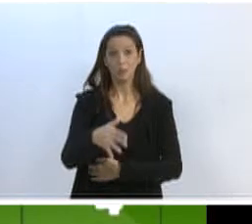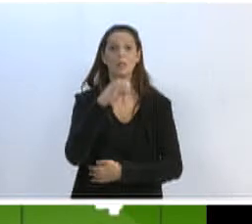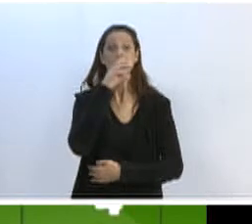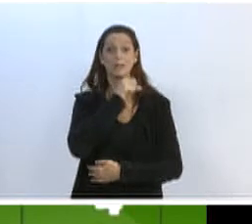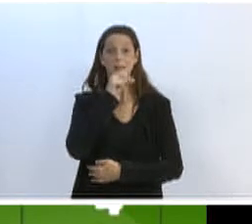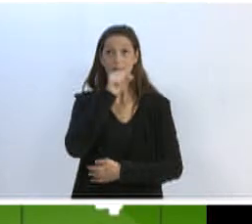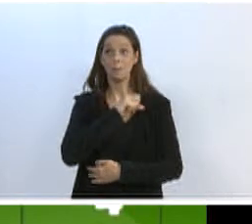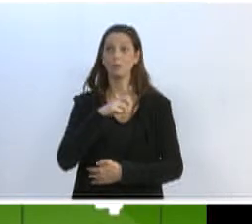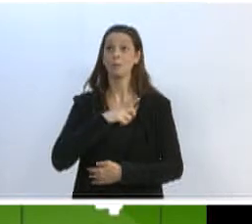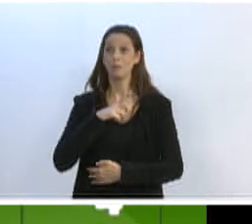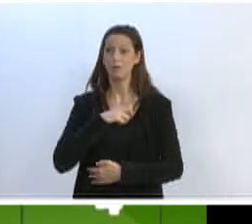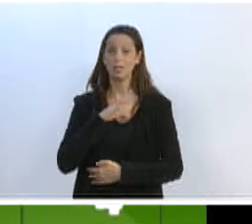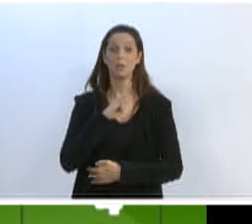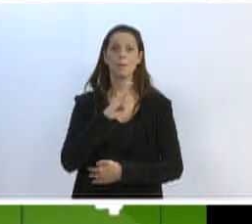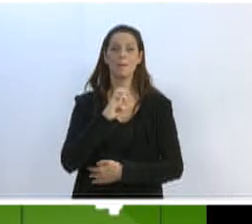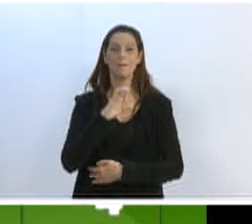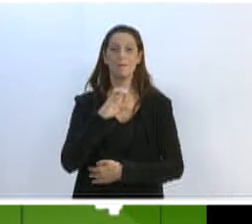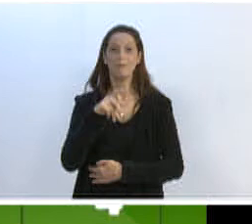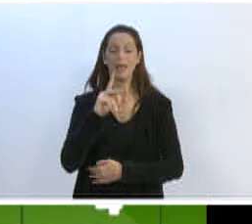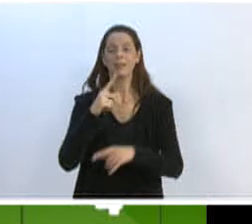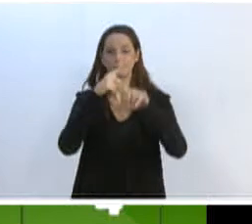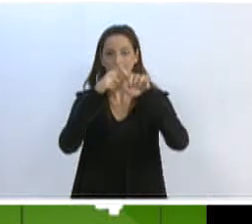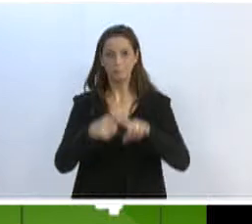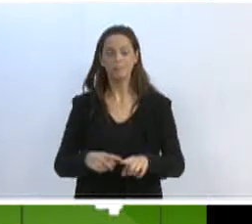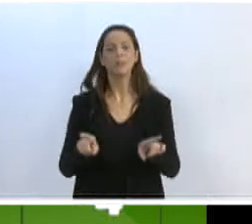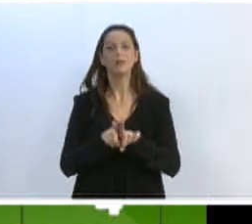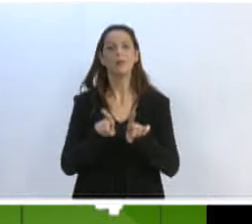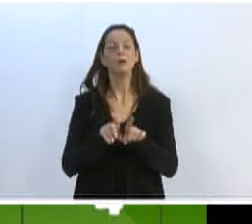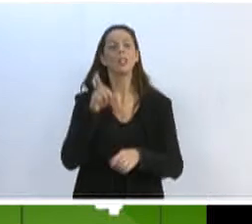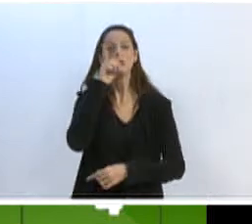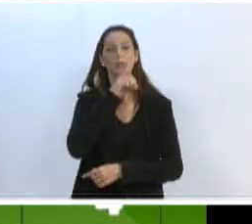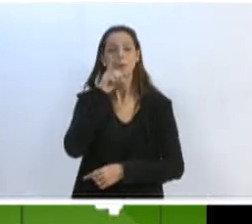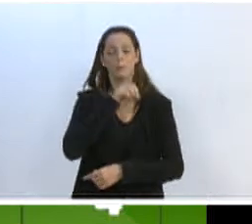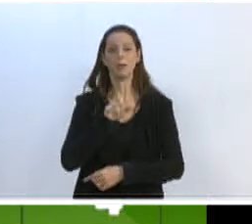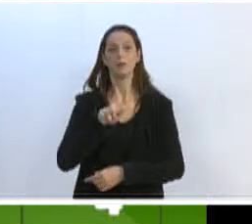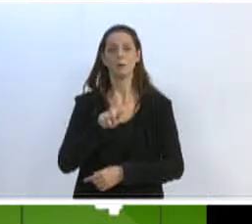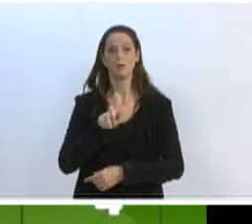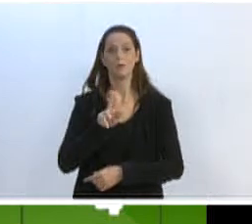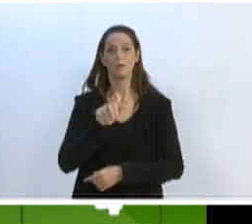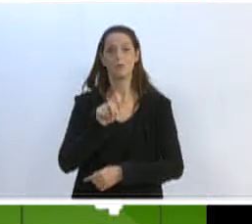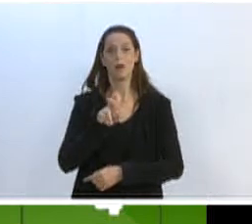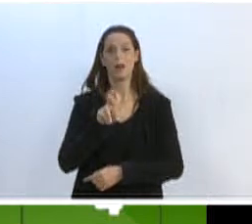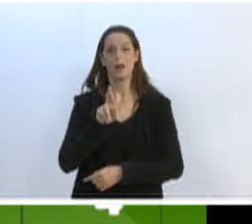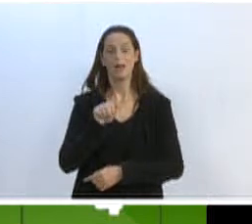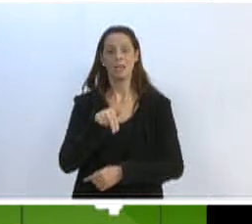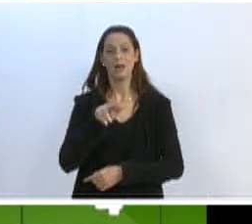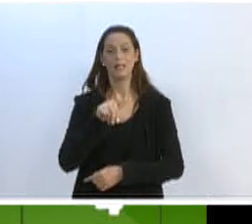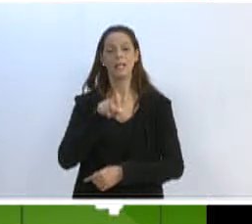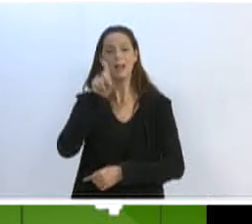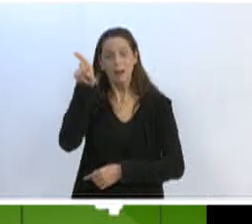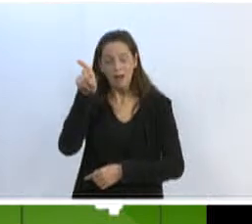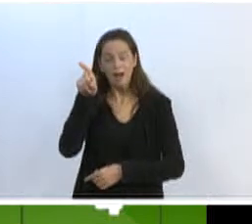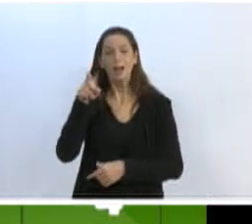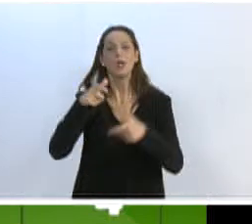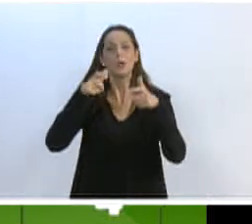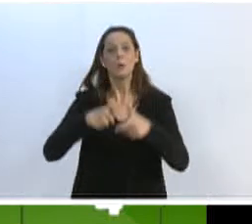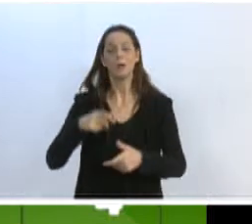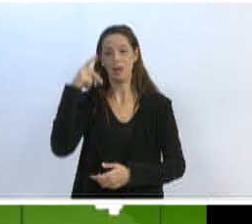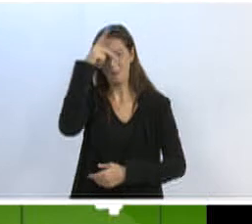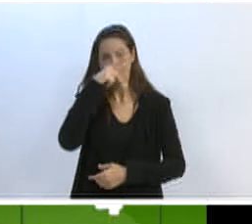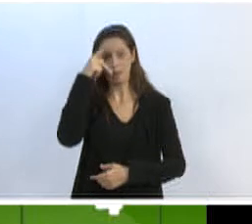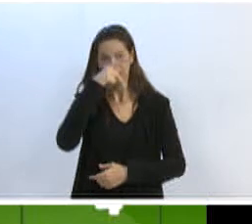beque em casa contra o operário lanterna e domingo o guarani contra o metrô em palhoça os dois estão